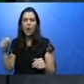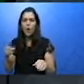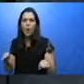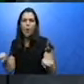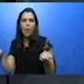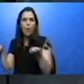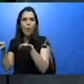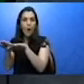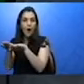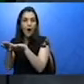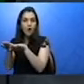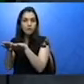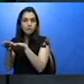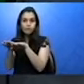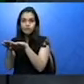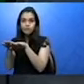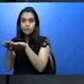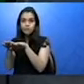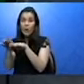desigualdade, tá? É um